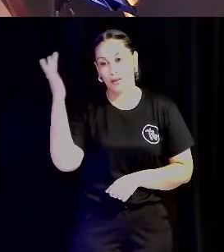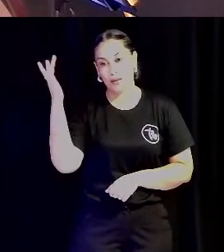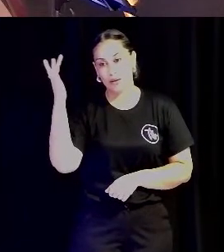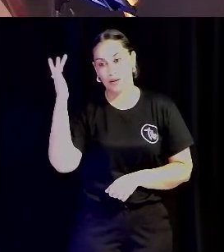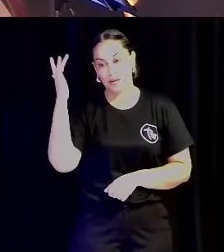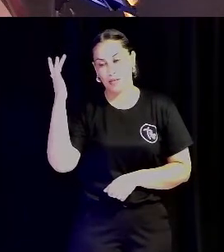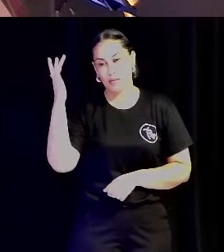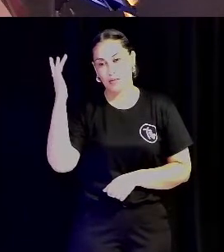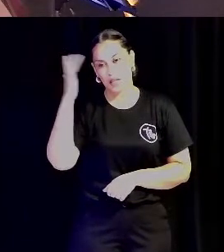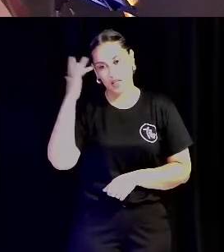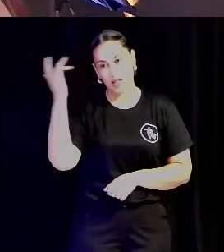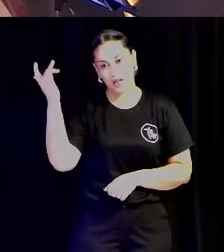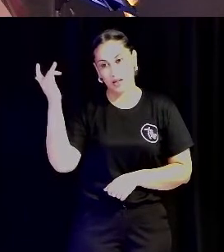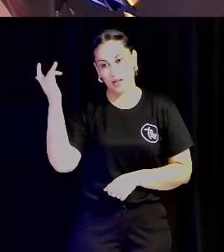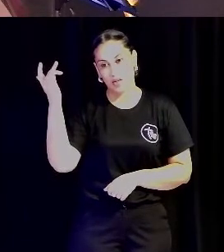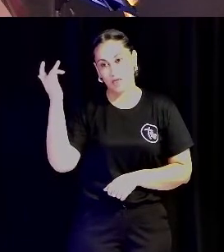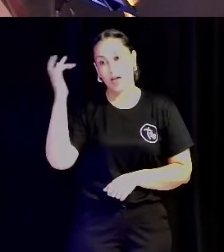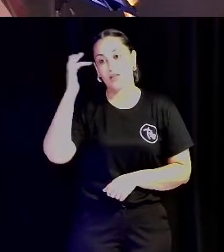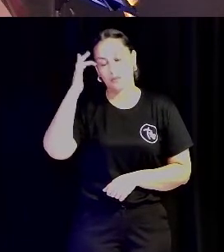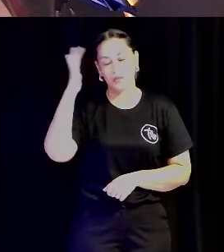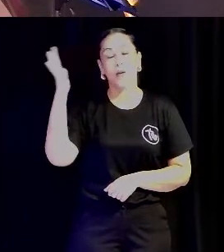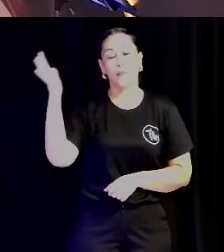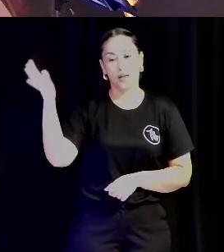lembrando, quando eu fui para o seminário,